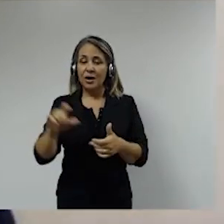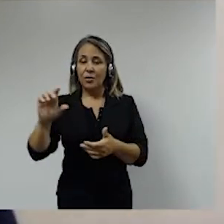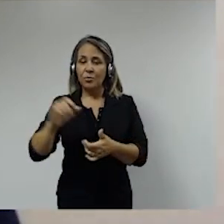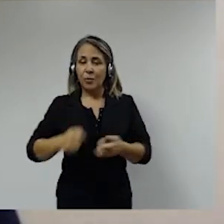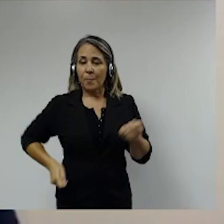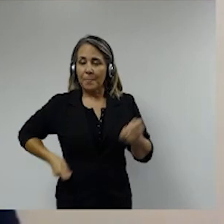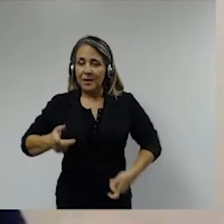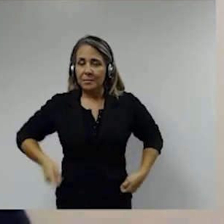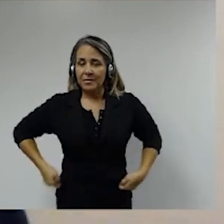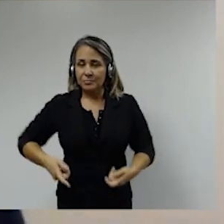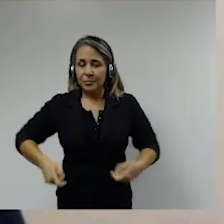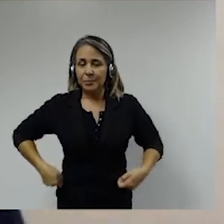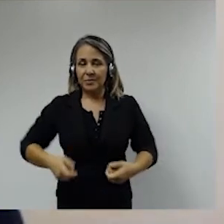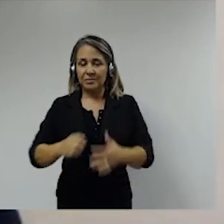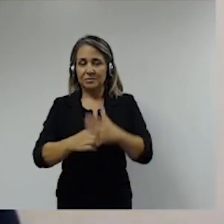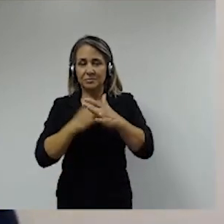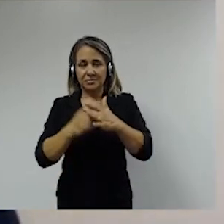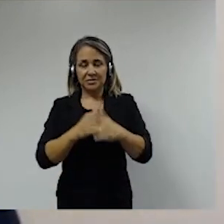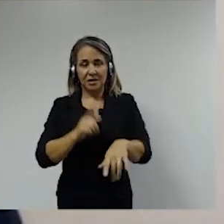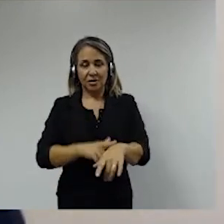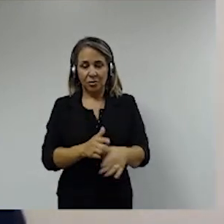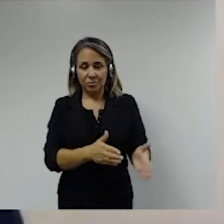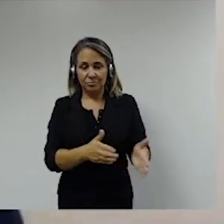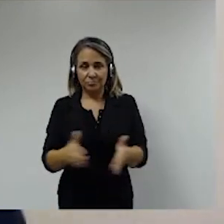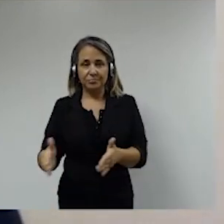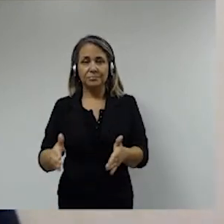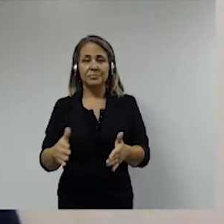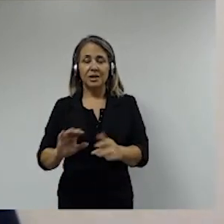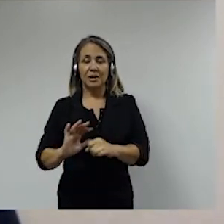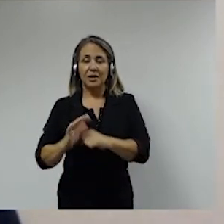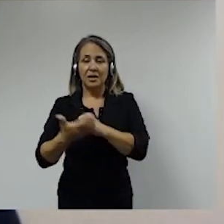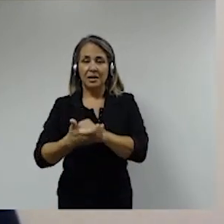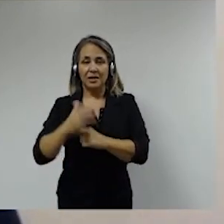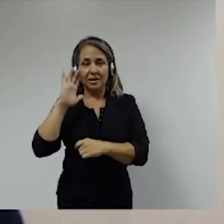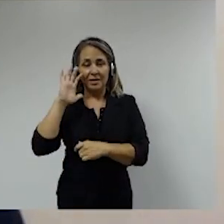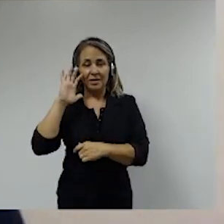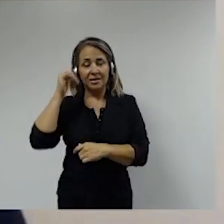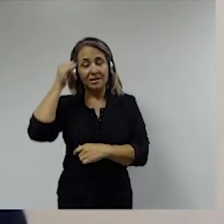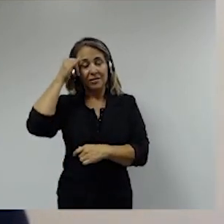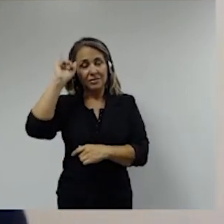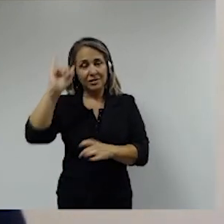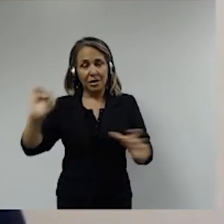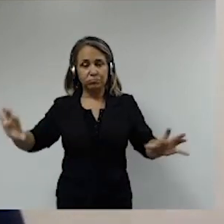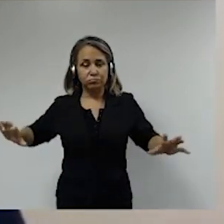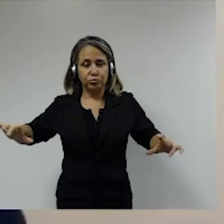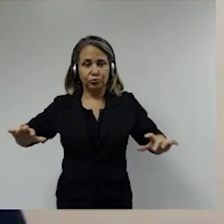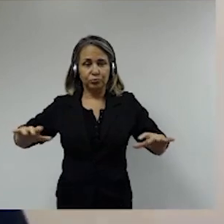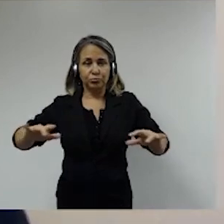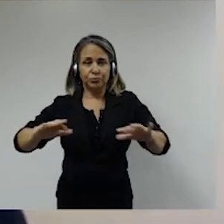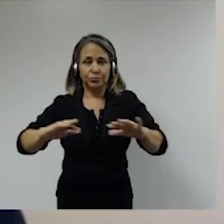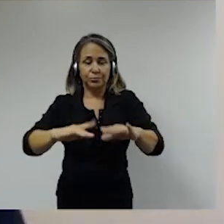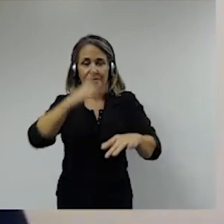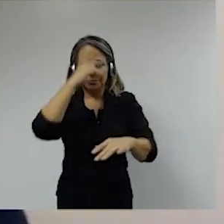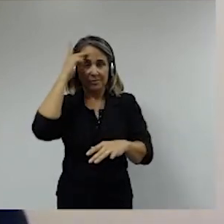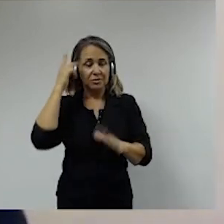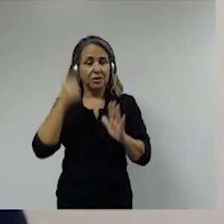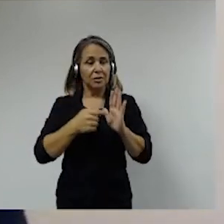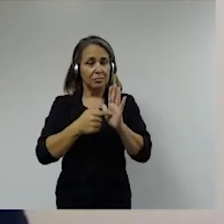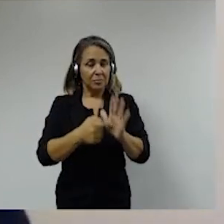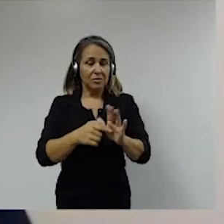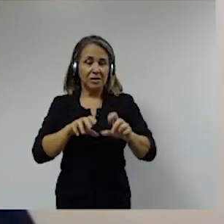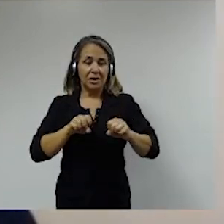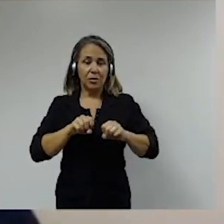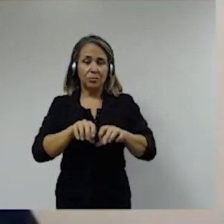das empresas nessa época de pandemia e evitar a aglomeração de pessoas, forma clara de contaminação, óbvio,